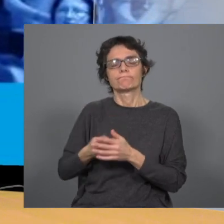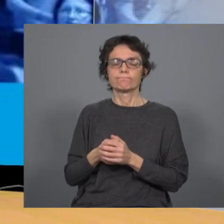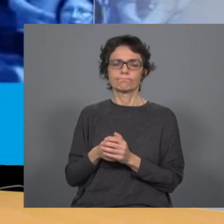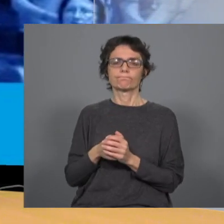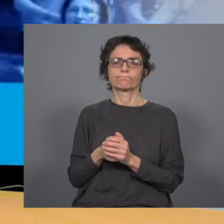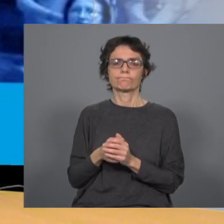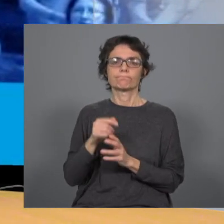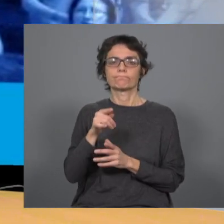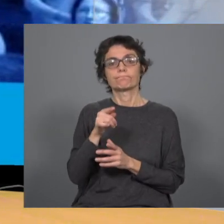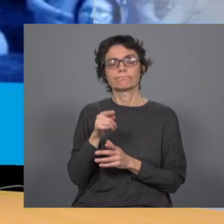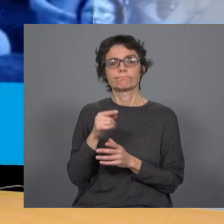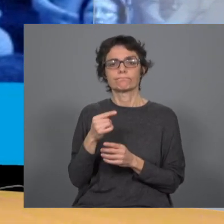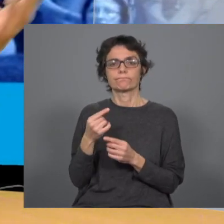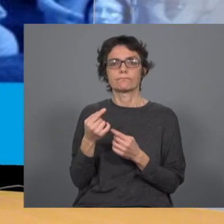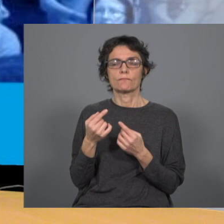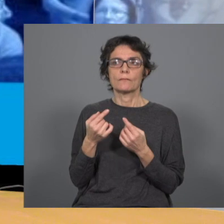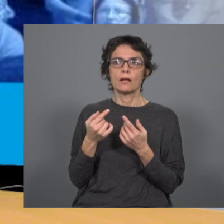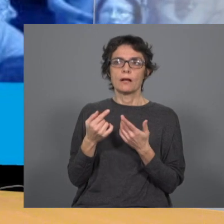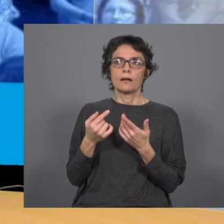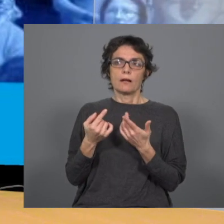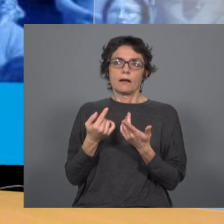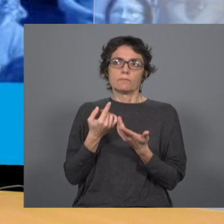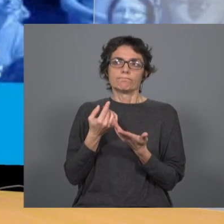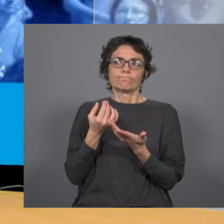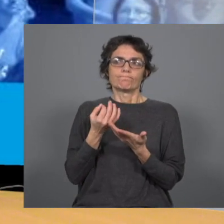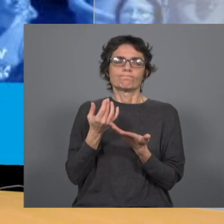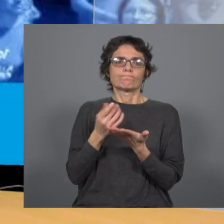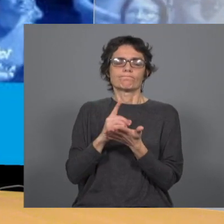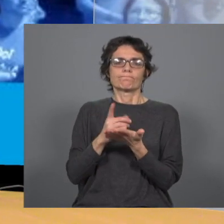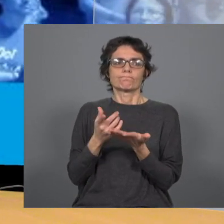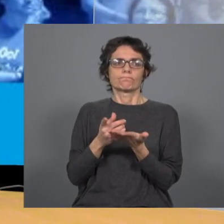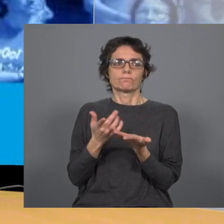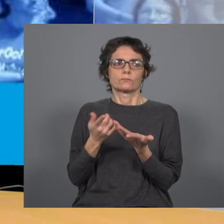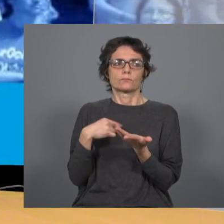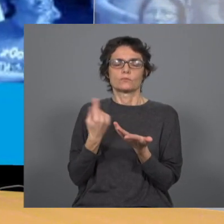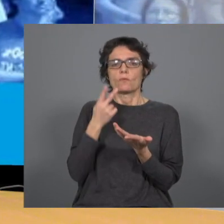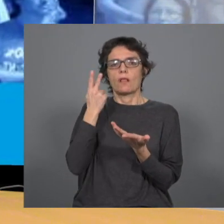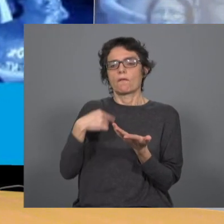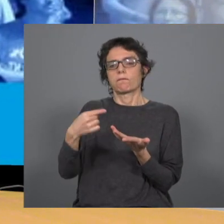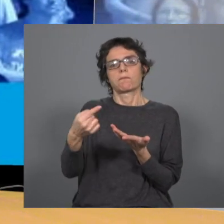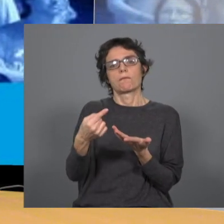muito fácil construir-se todos os projetos e mais alguns,